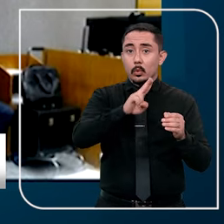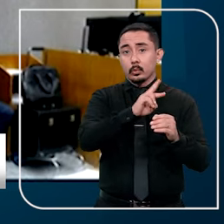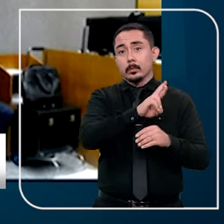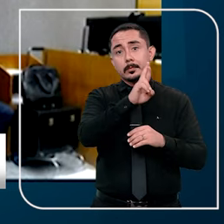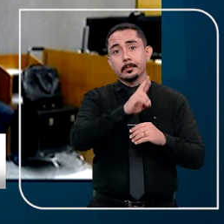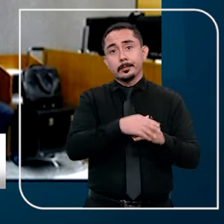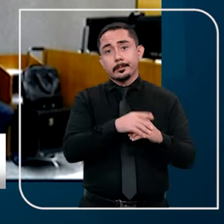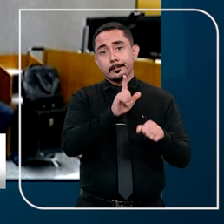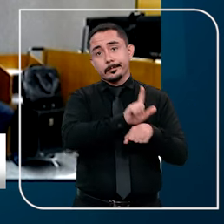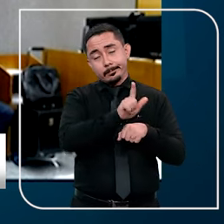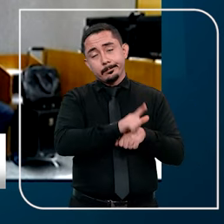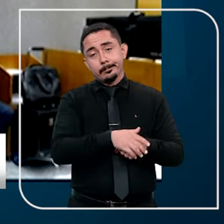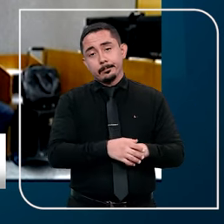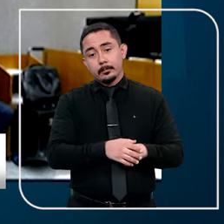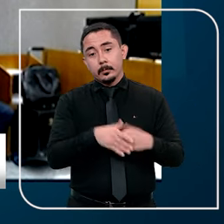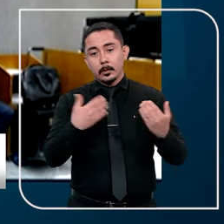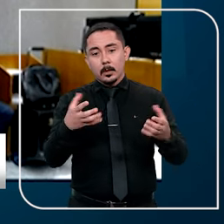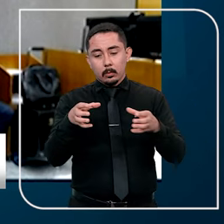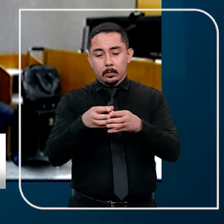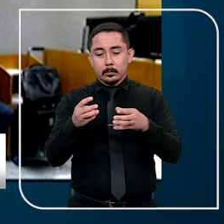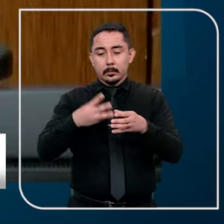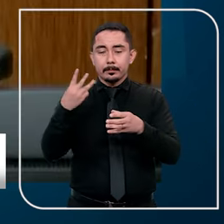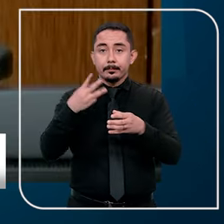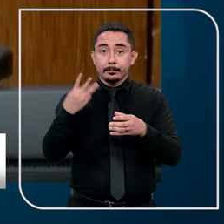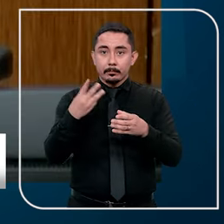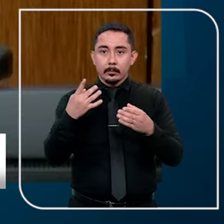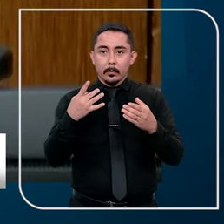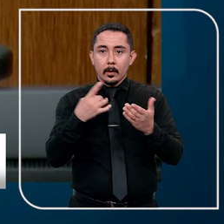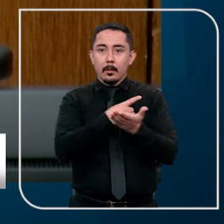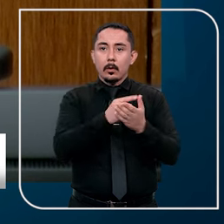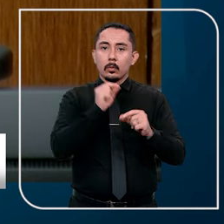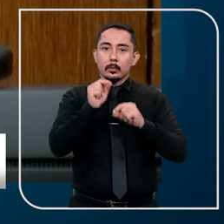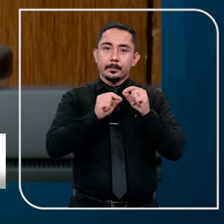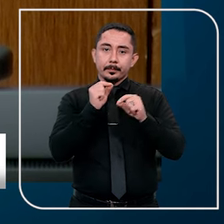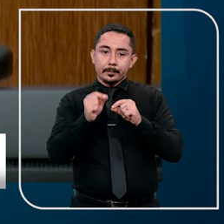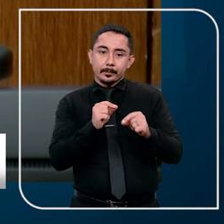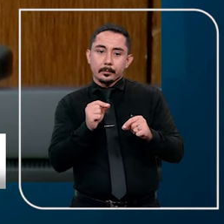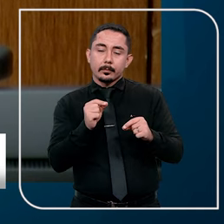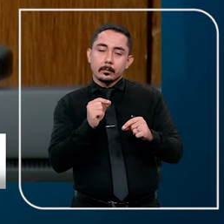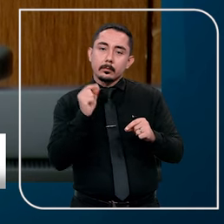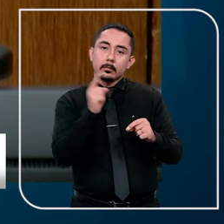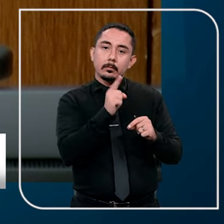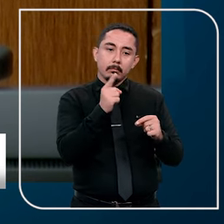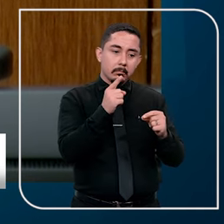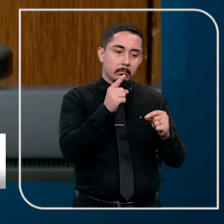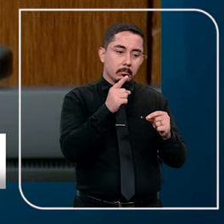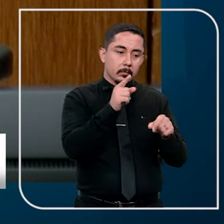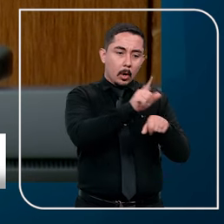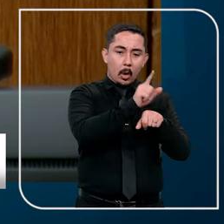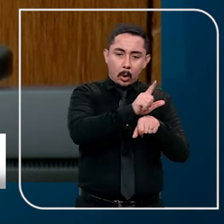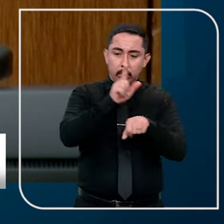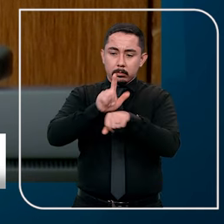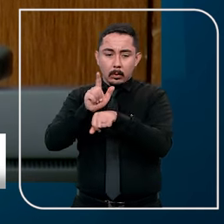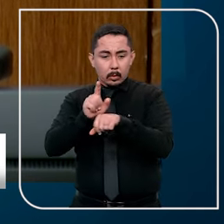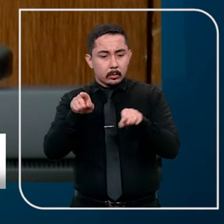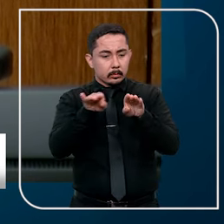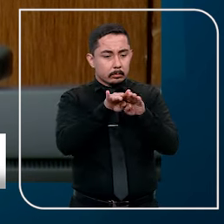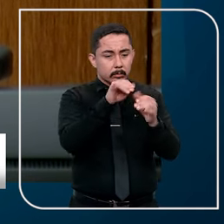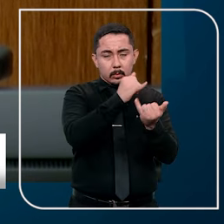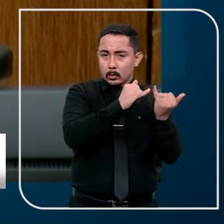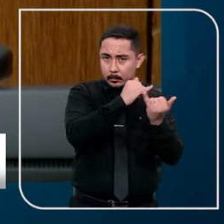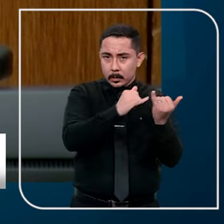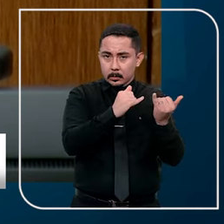locatários dessa forma a terceira turma entendeu que a instalação de lojas do mesmo ramo em um shopping center não